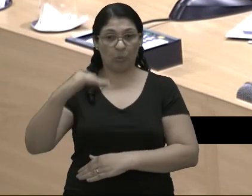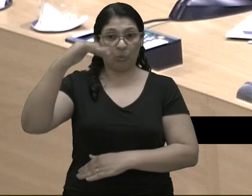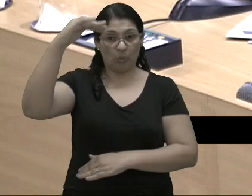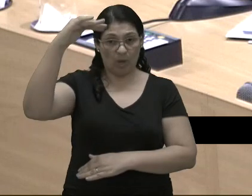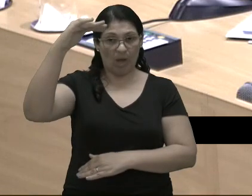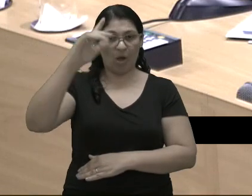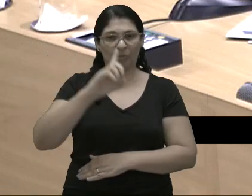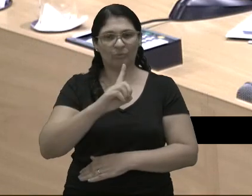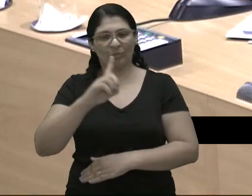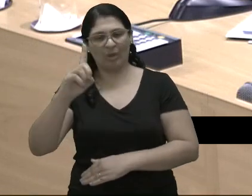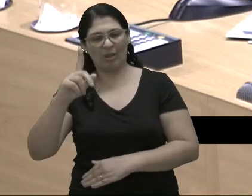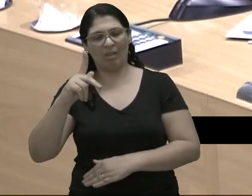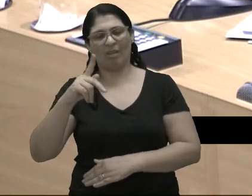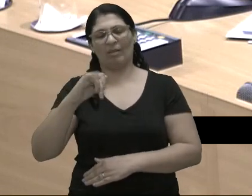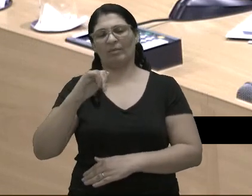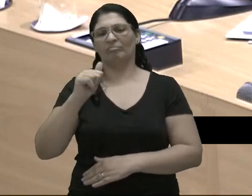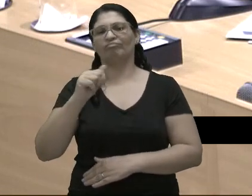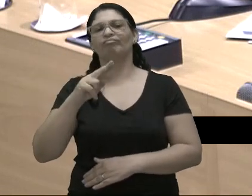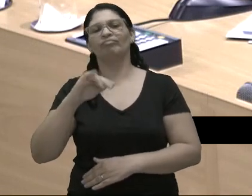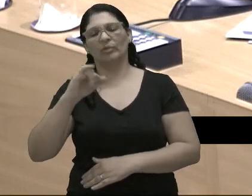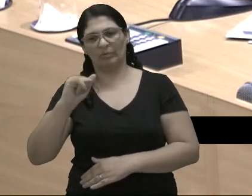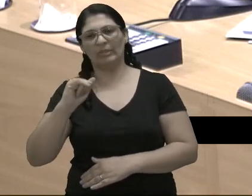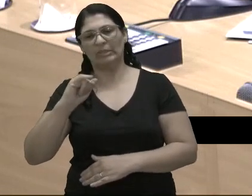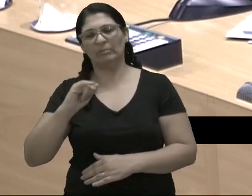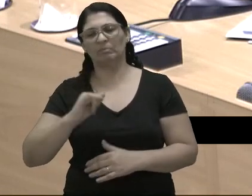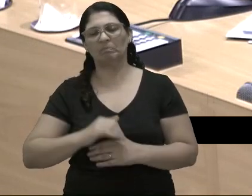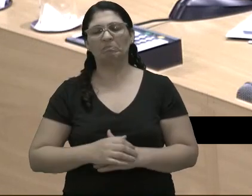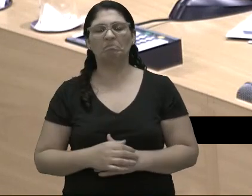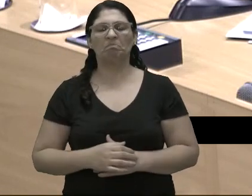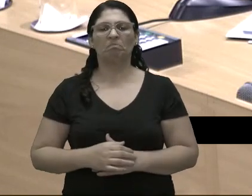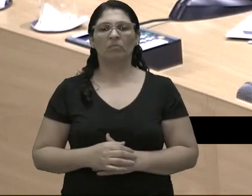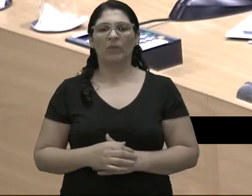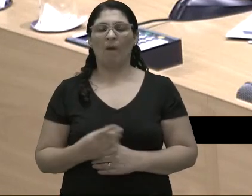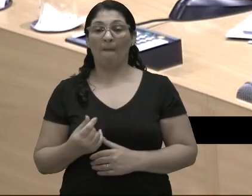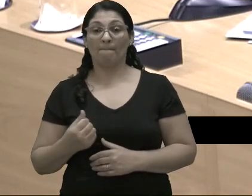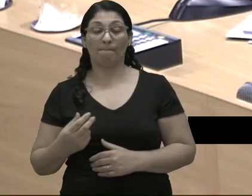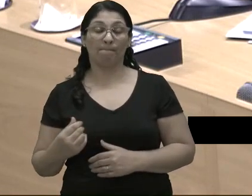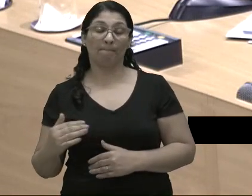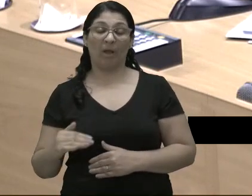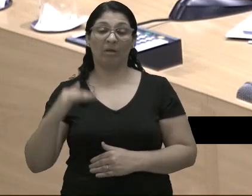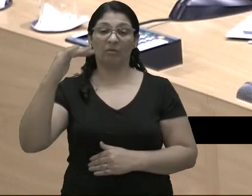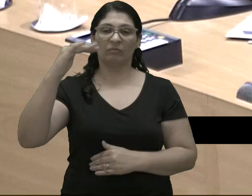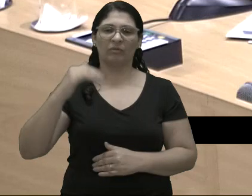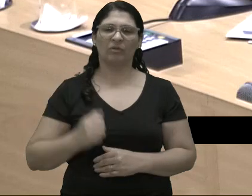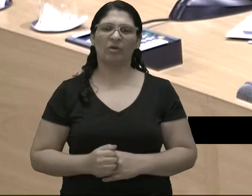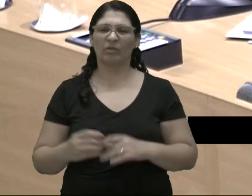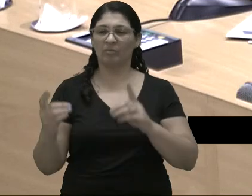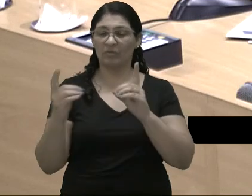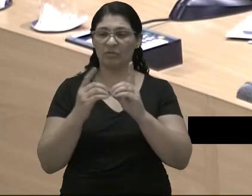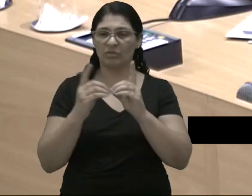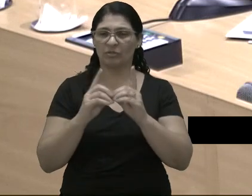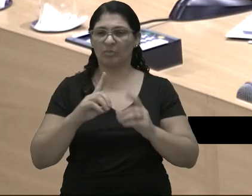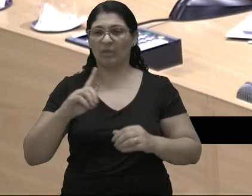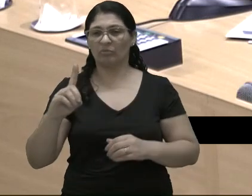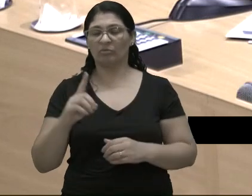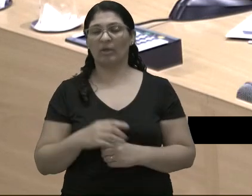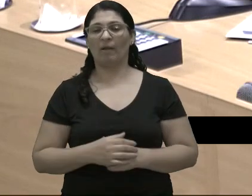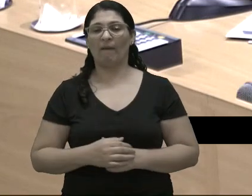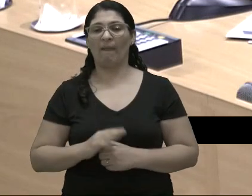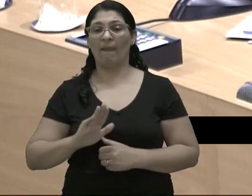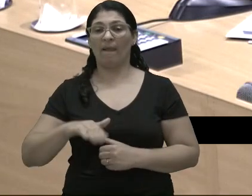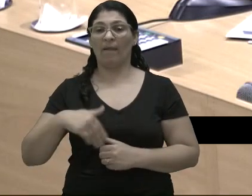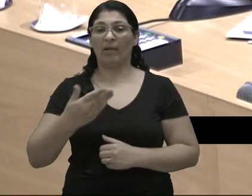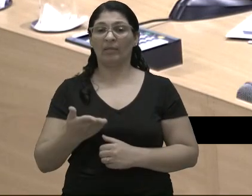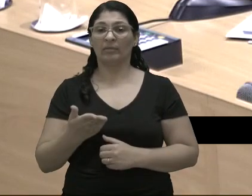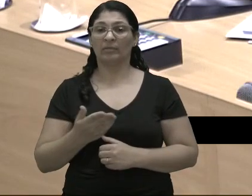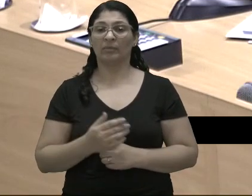Piauí. Então a gente fez um investimento aí de R$1.400.000 em equipamentos para fazer esse atendimento. E aí houve uma rescisão